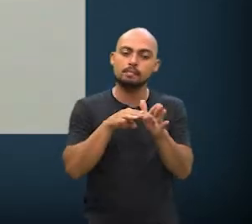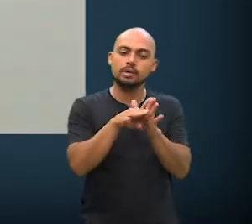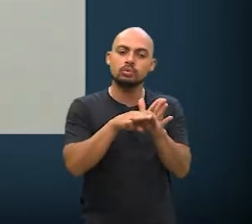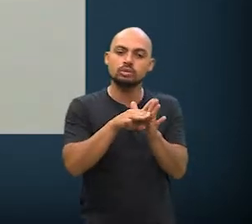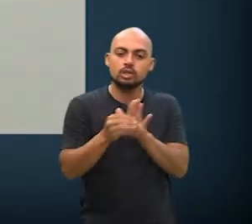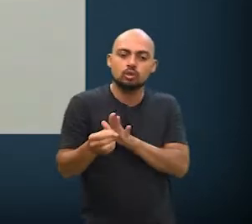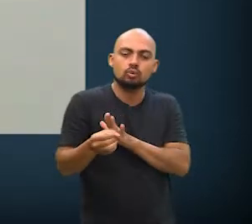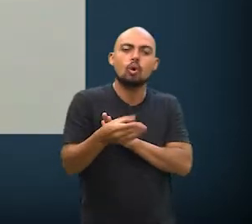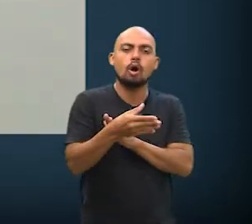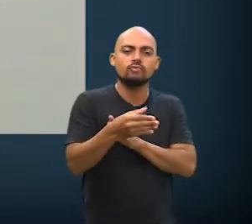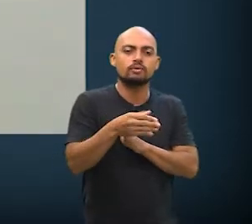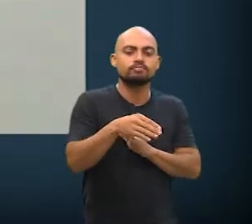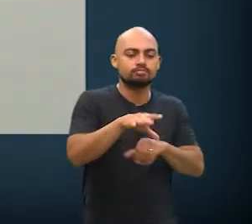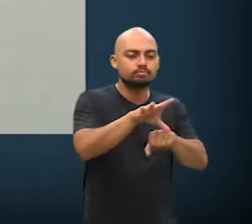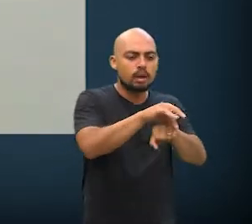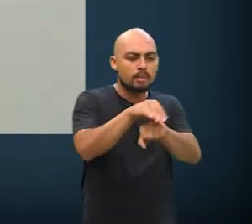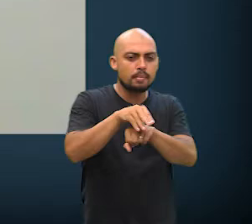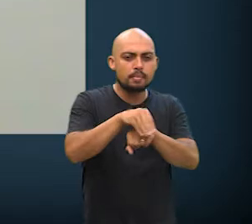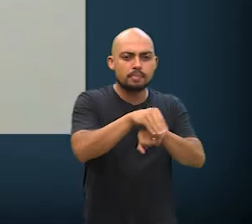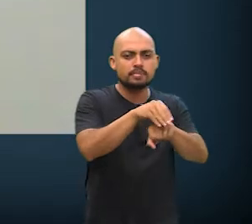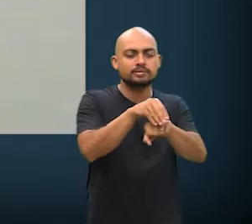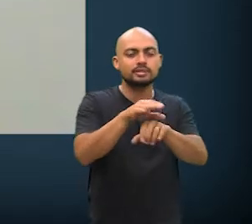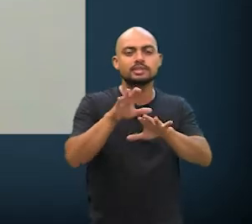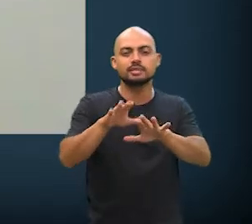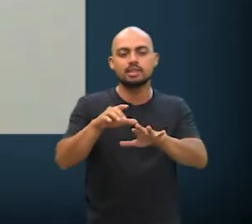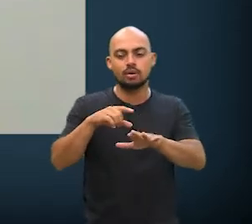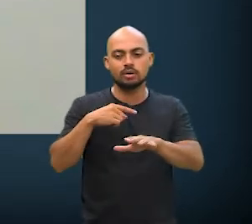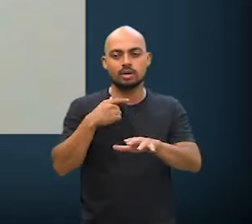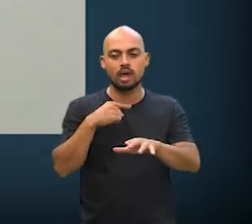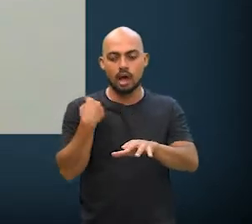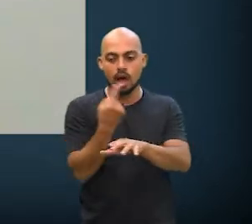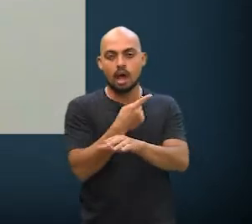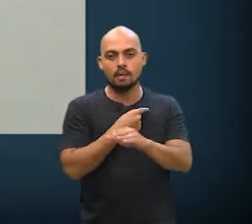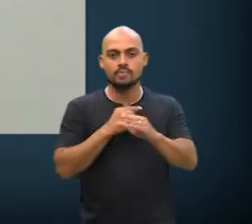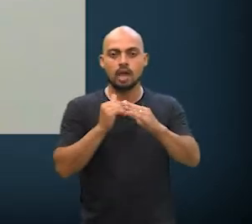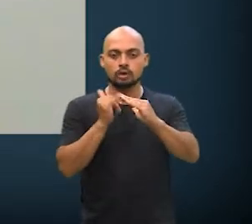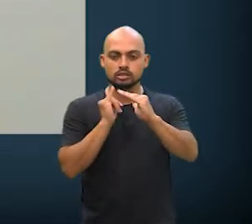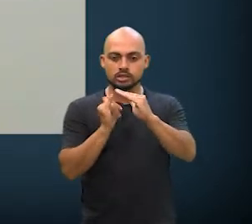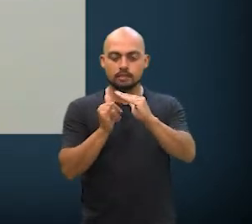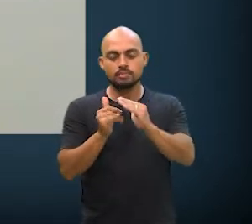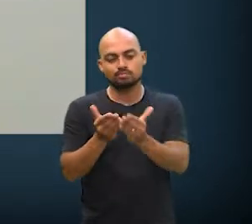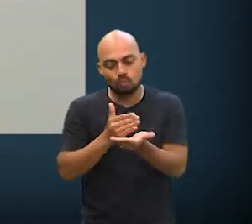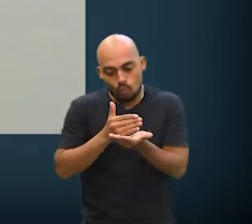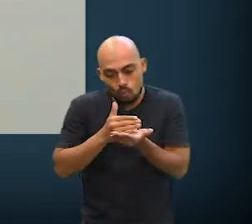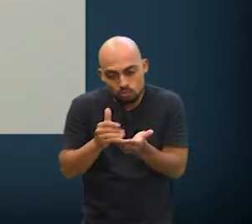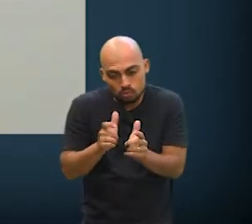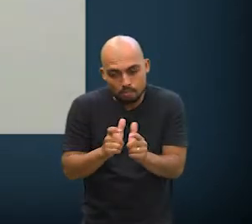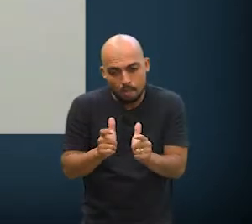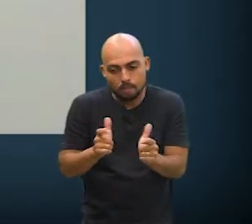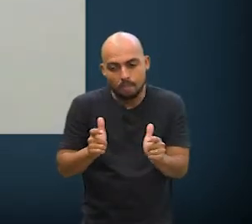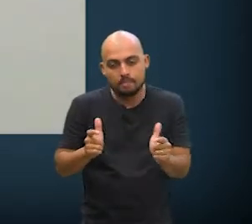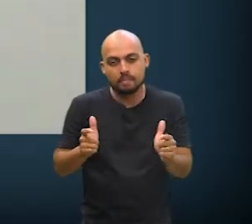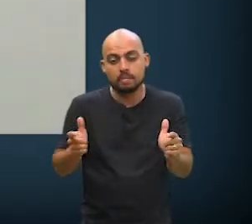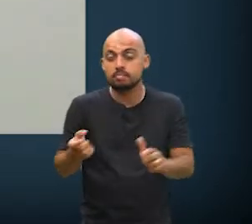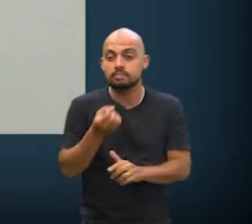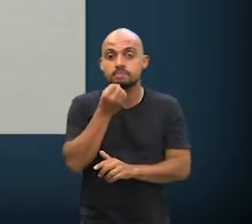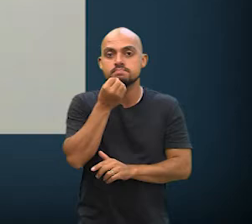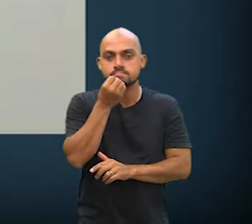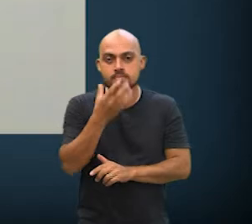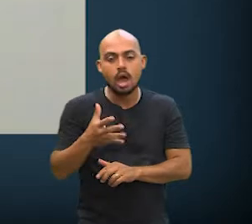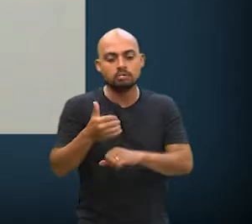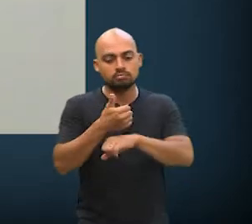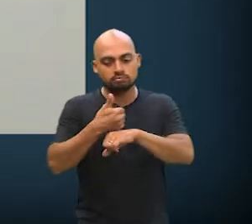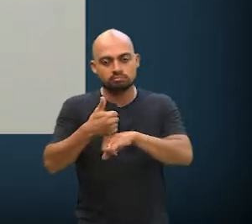nosso negócio, e foi quando a nossa startup começou a criar um corpo mais bem estruturado para a